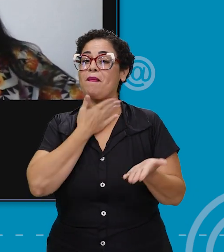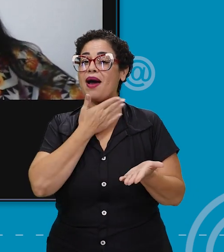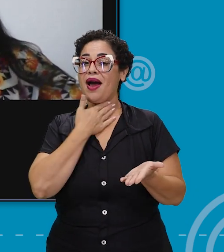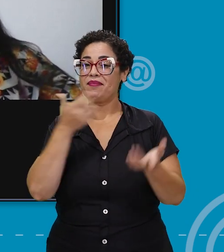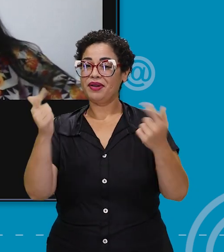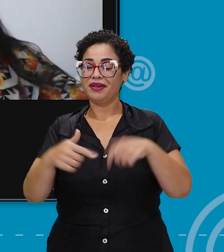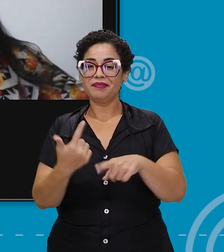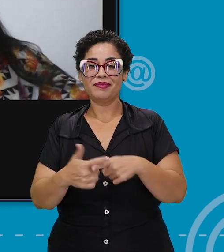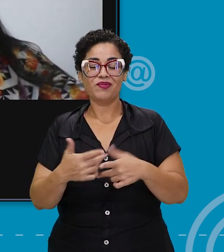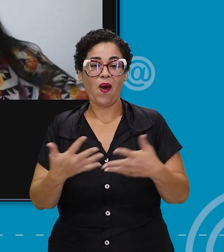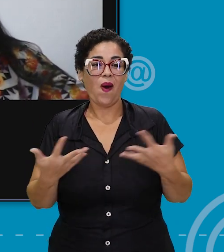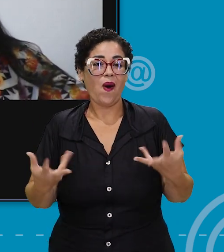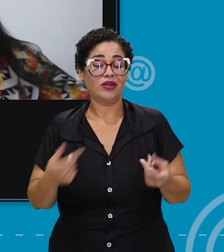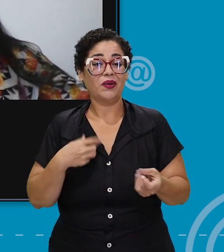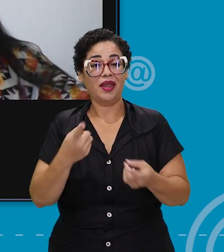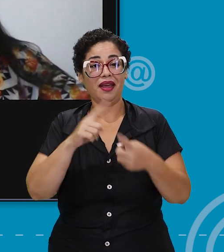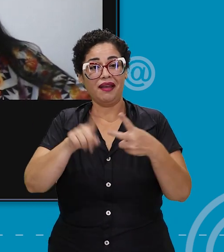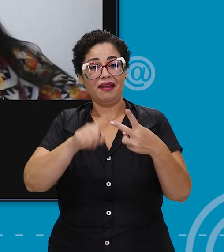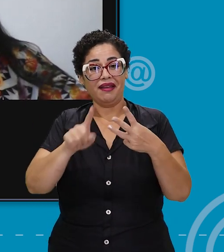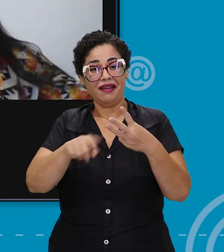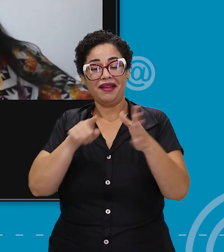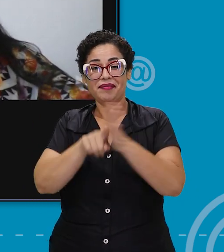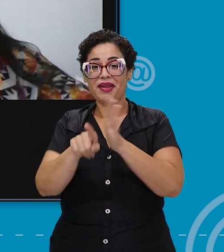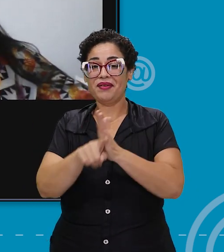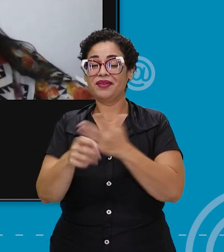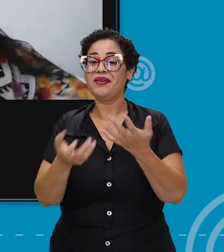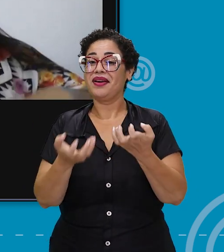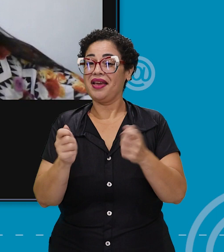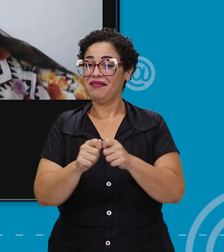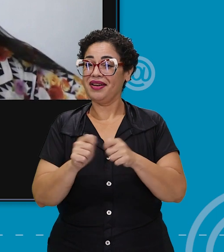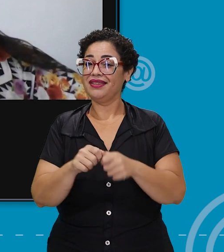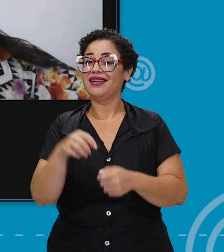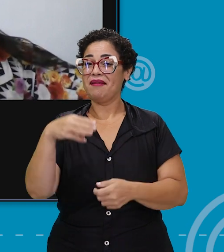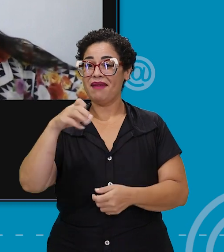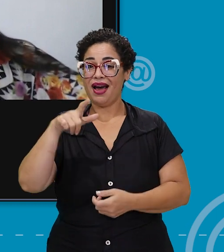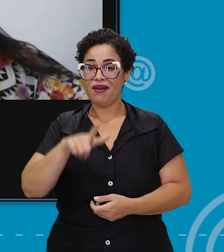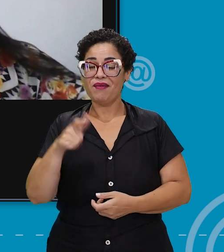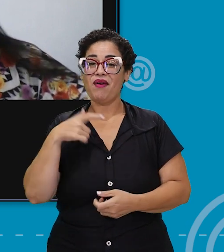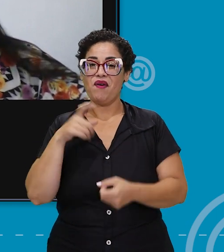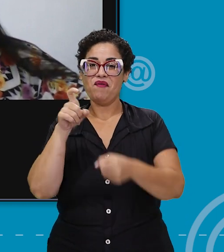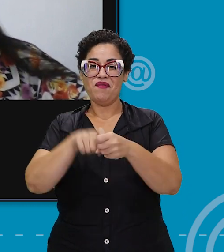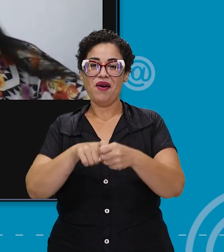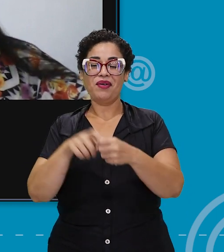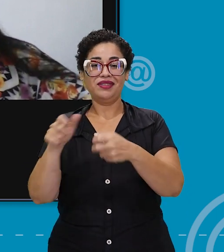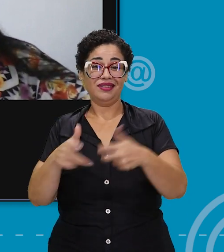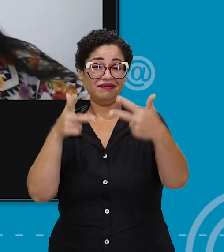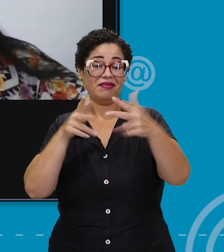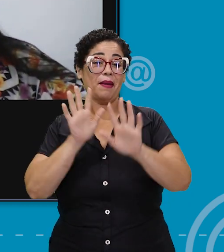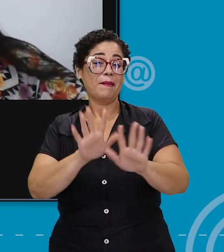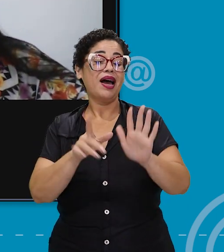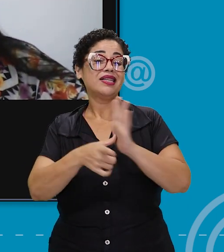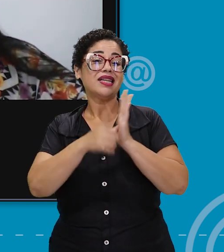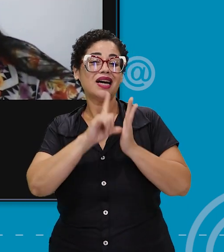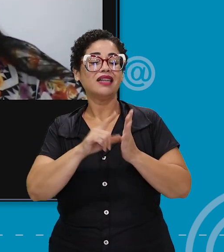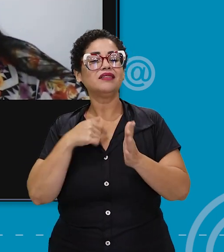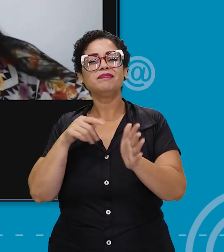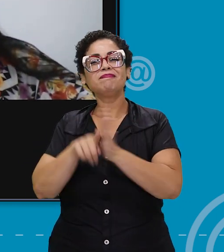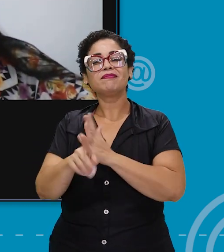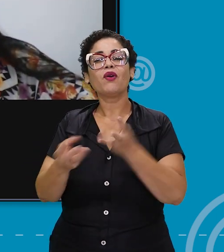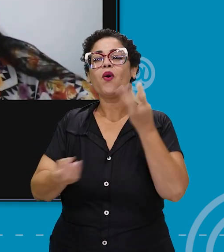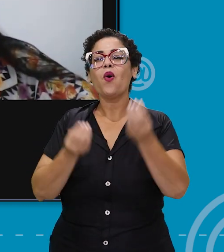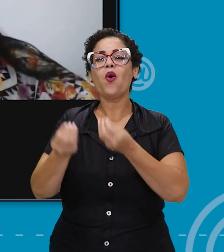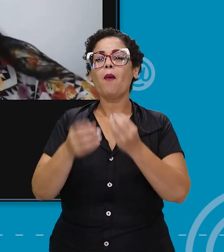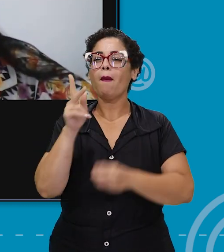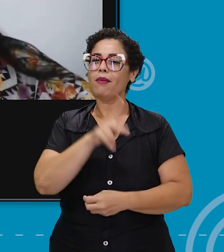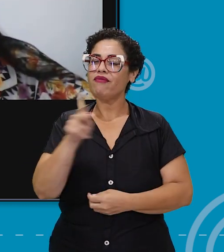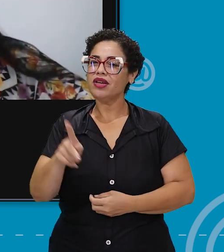aqui, porque, olha, eu tenho mais umas 3 perguntas para te fazer, viu, Malu? Eu vou voltar com você, mas antes disso, como é